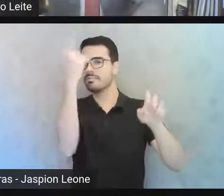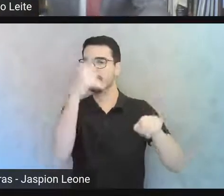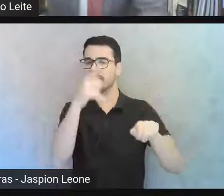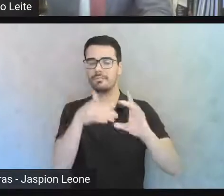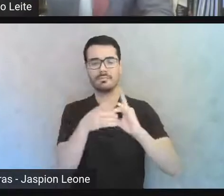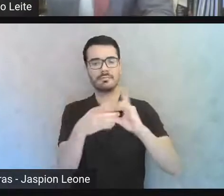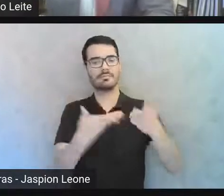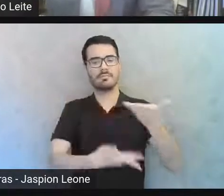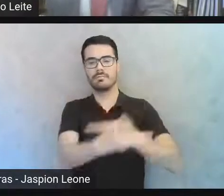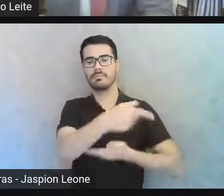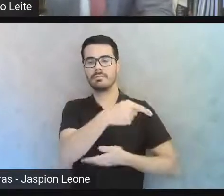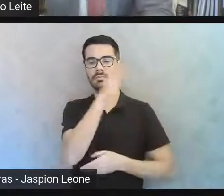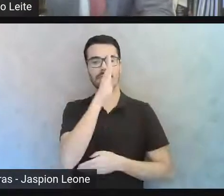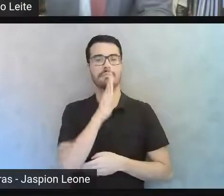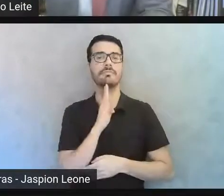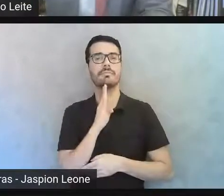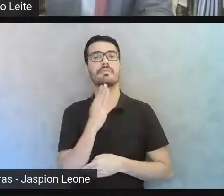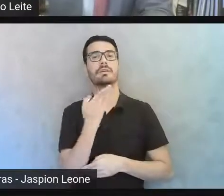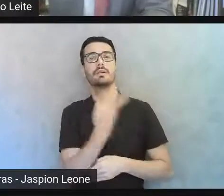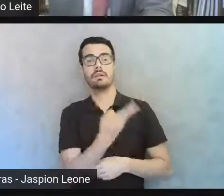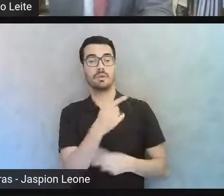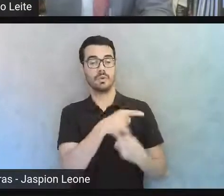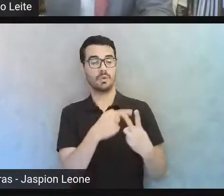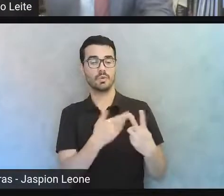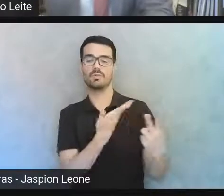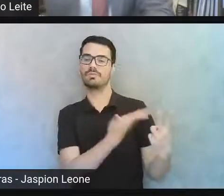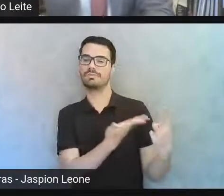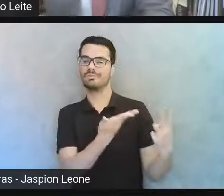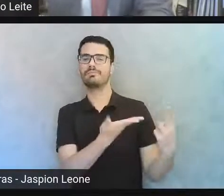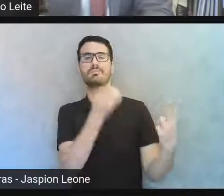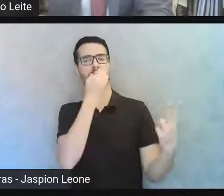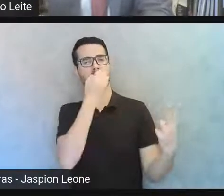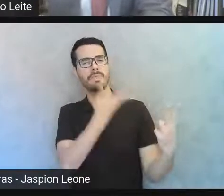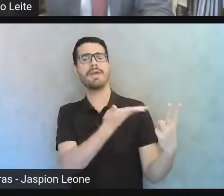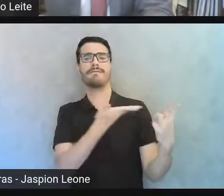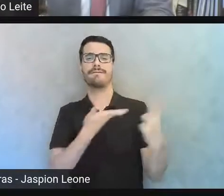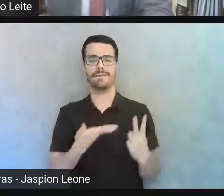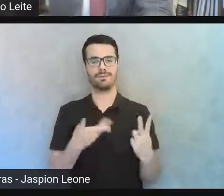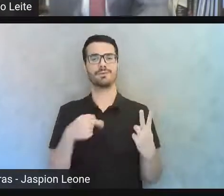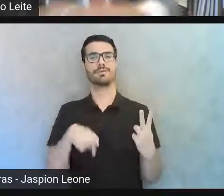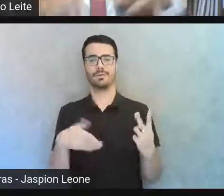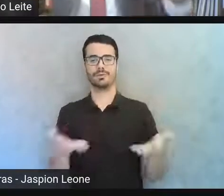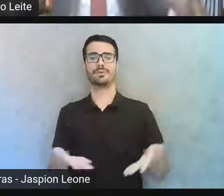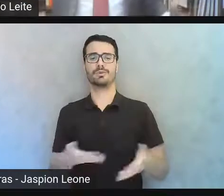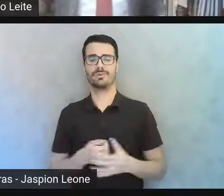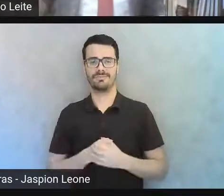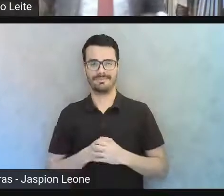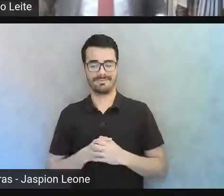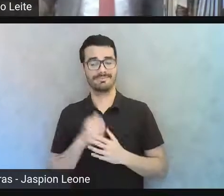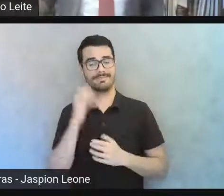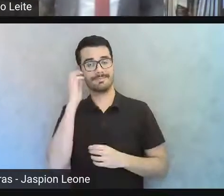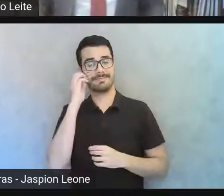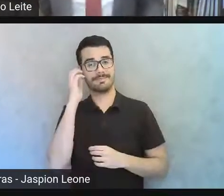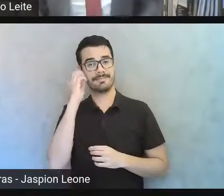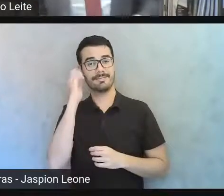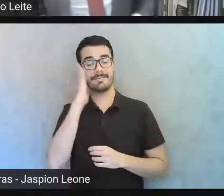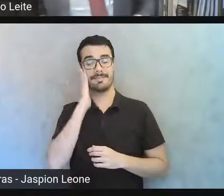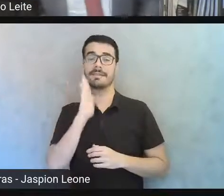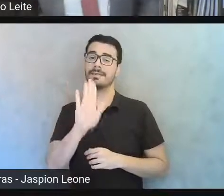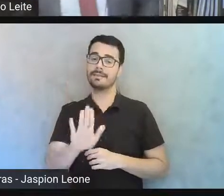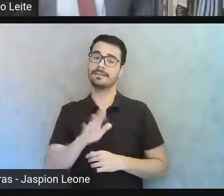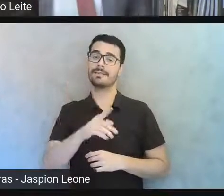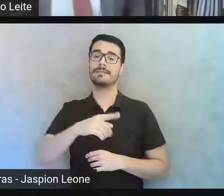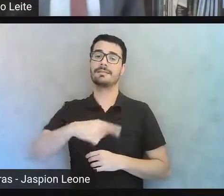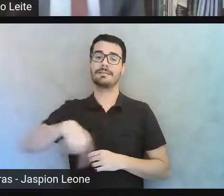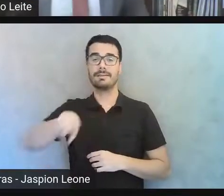brasileira. Dr. Bruno Reis, Dr. Bruno Caraça, sejam bem-vindos. Bom, mesmo que muita gente não